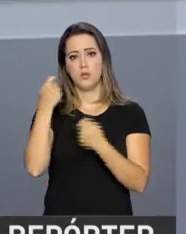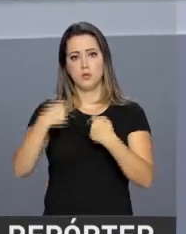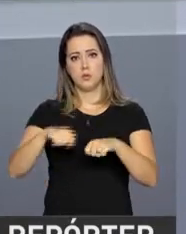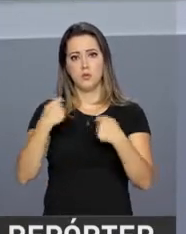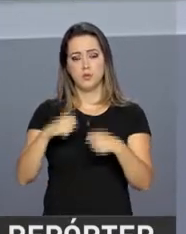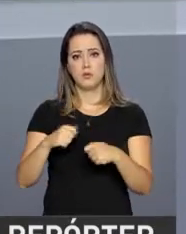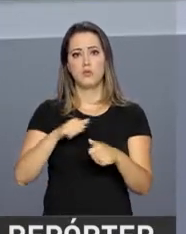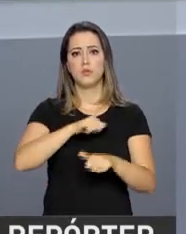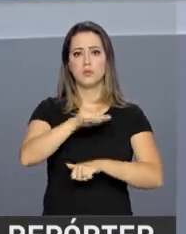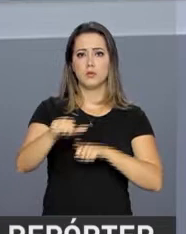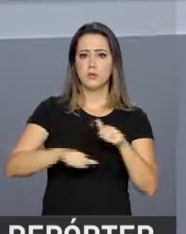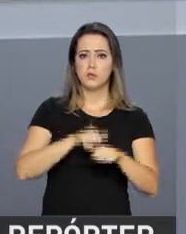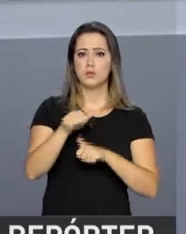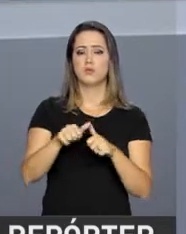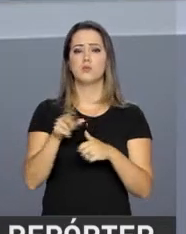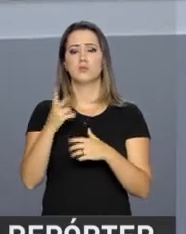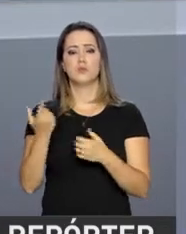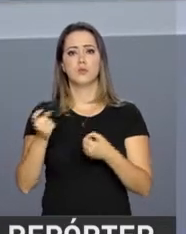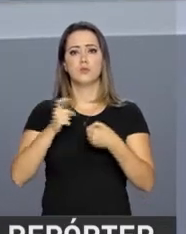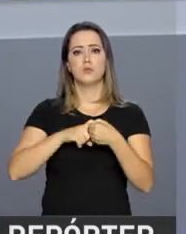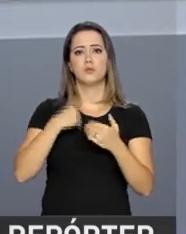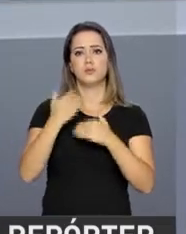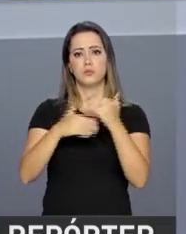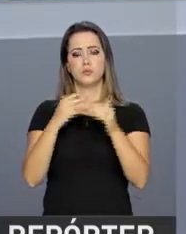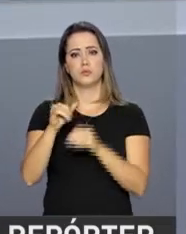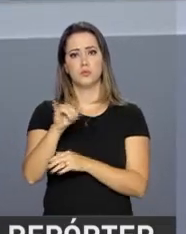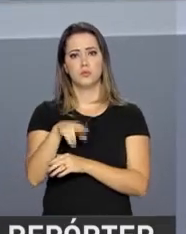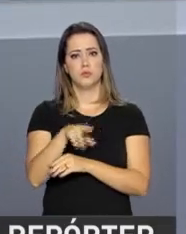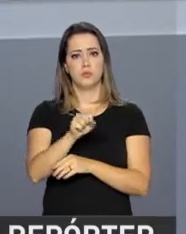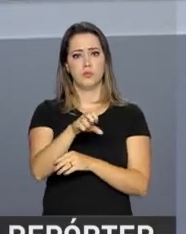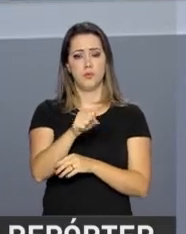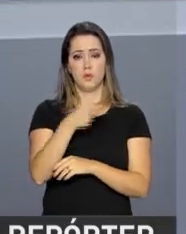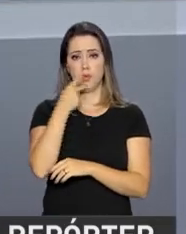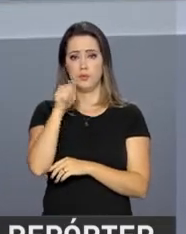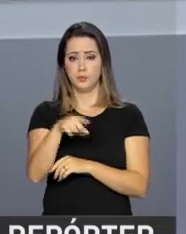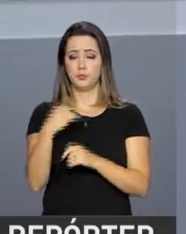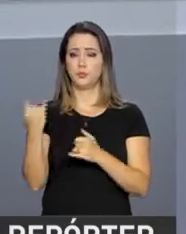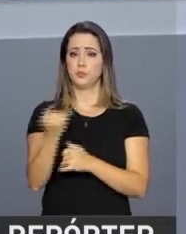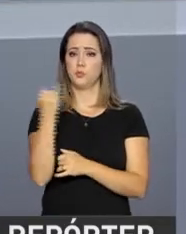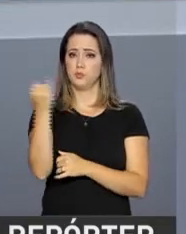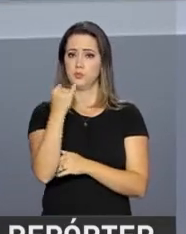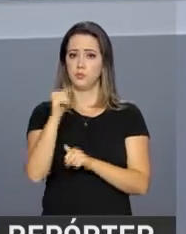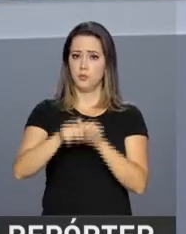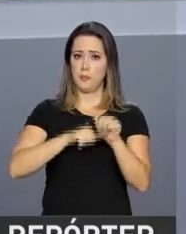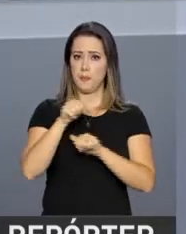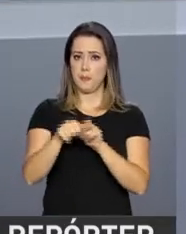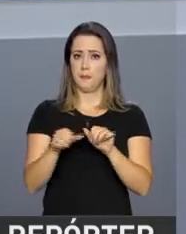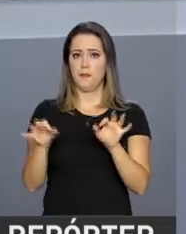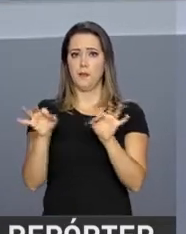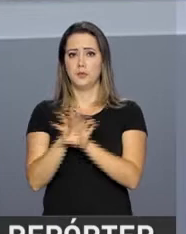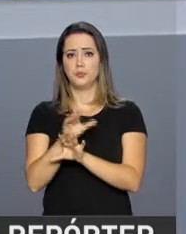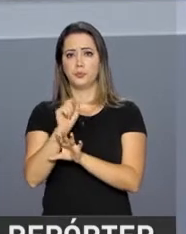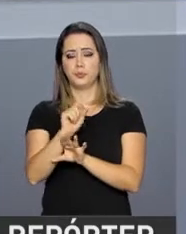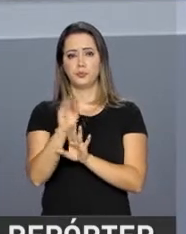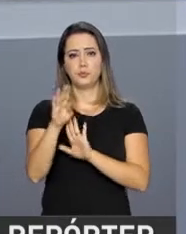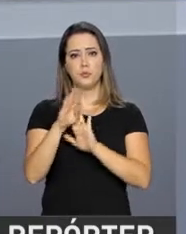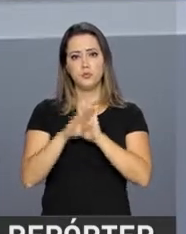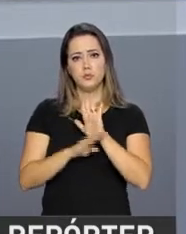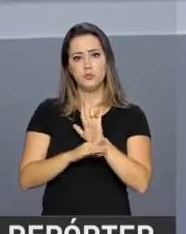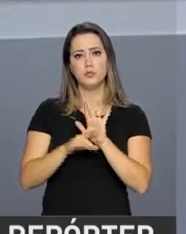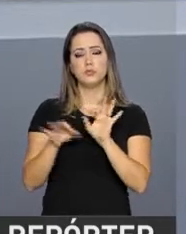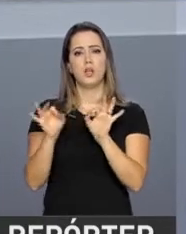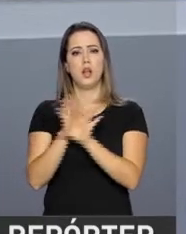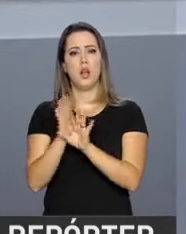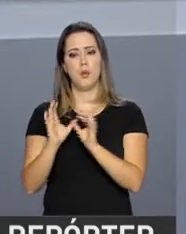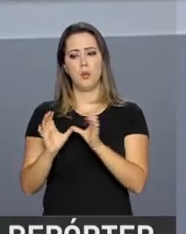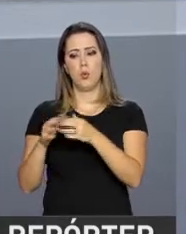o presidente Michel Temer voltou a defender a reforma da Previdência. Temer ressaltou que as mudanças previstas no projeto